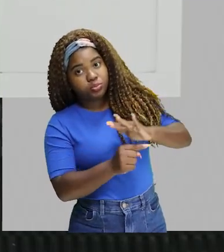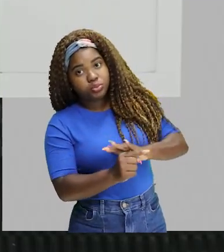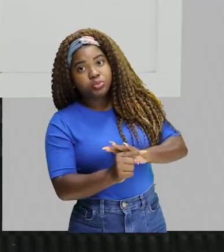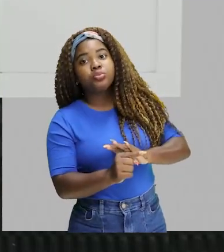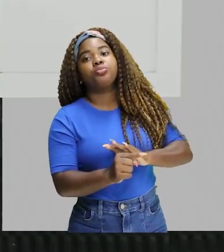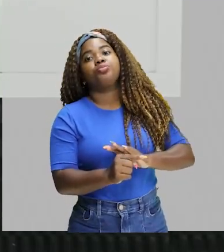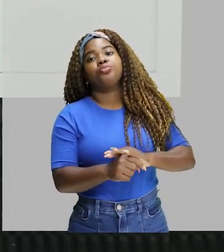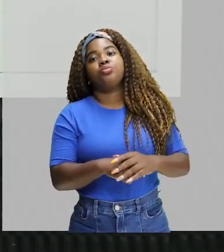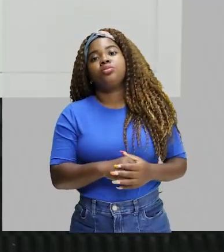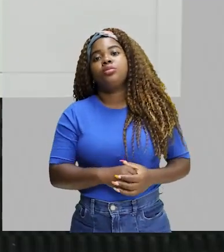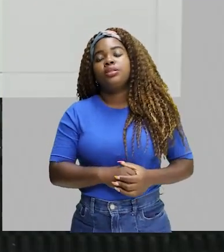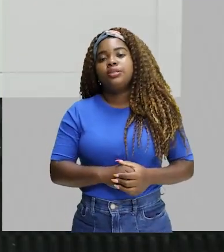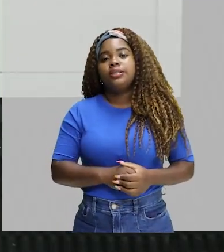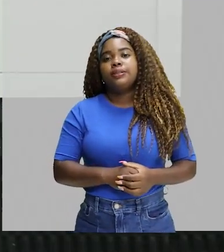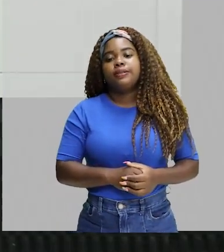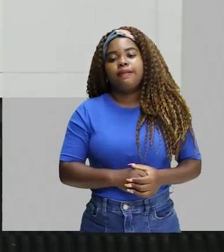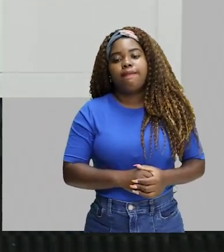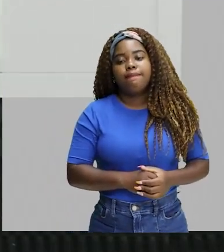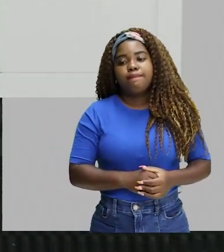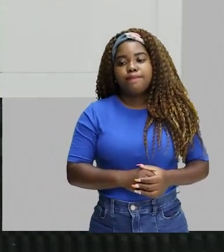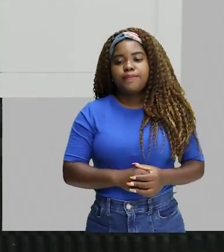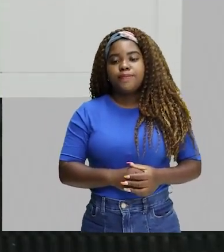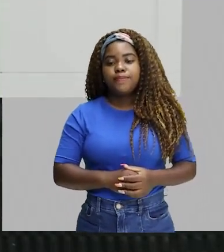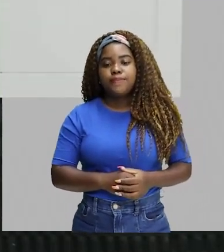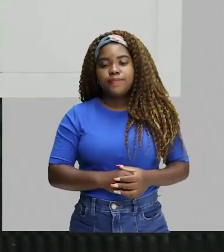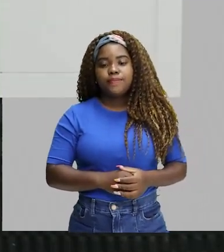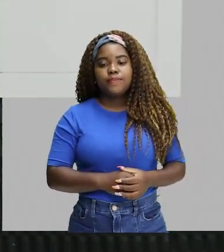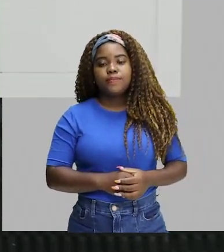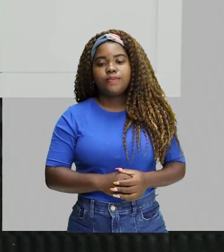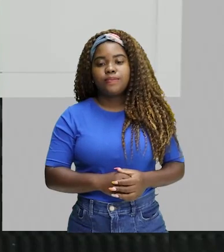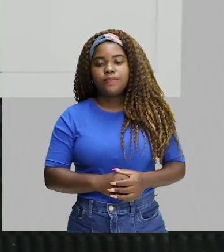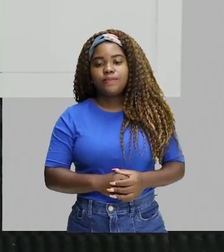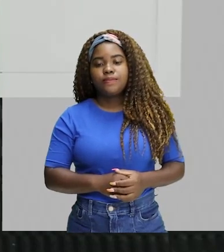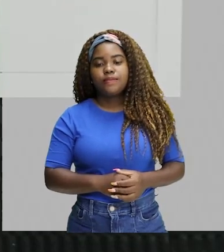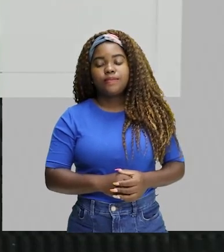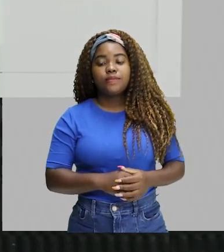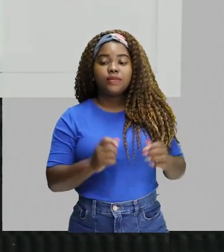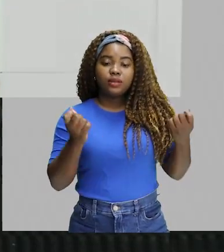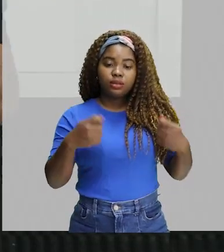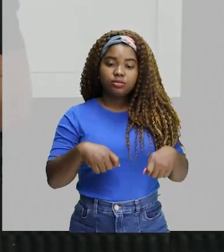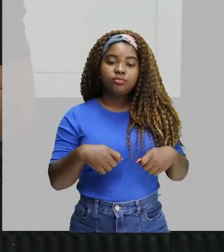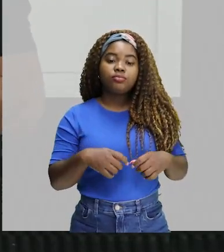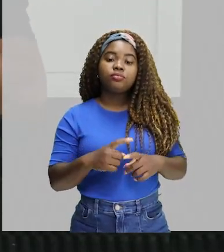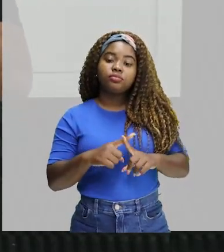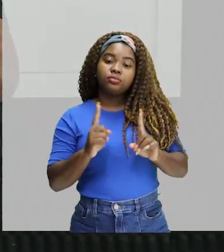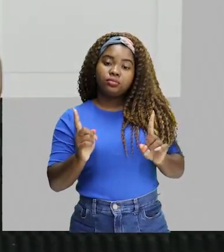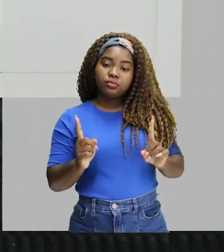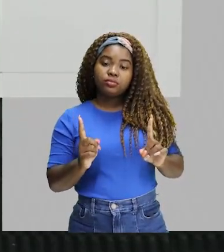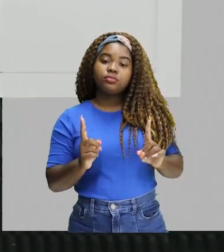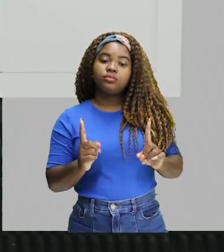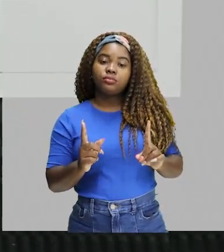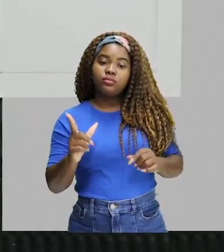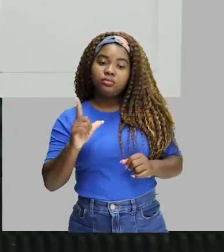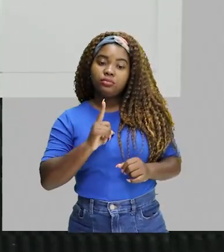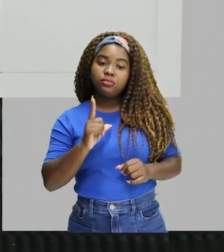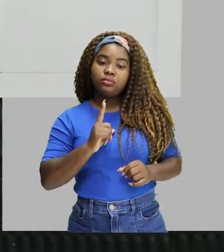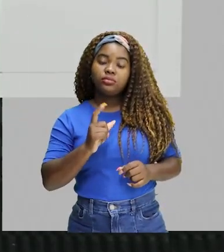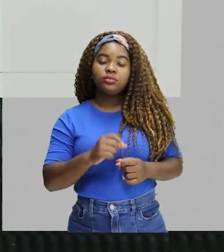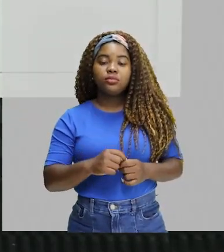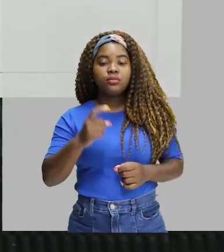geral, até resumindo elementos que poderiam ser trabalhados melhor, mas assim, é para que você tenha uma